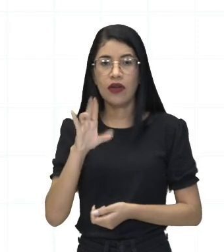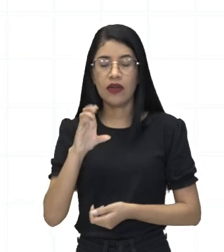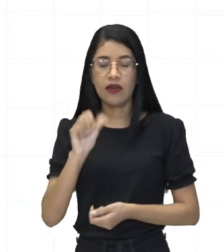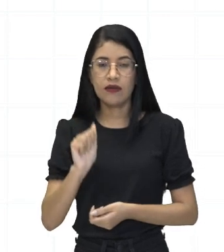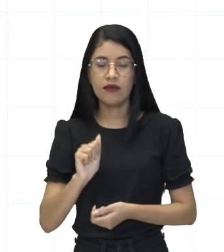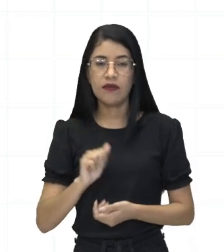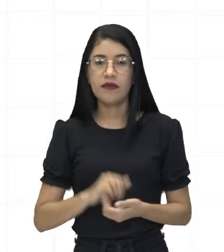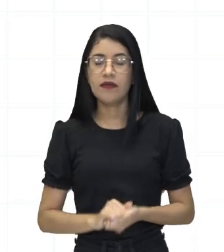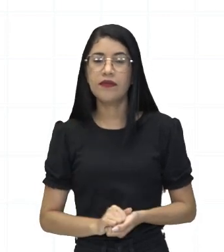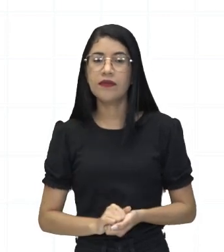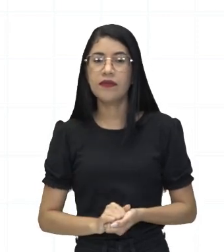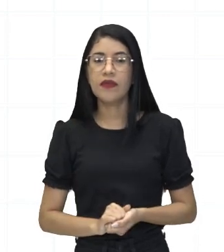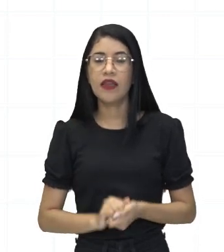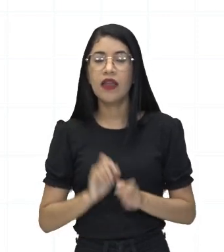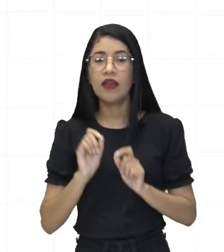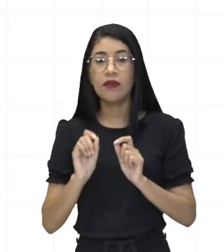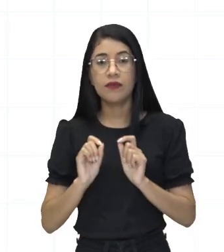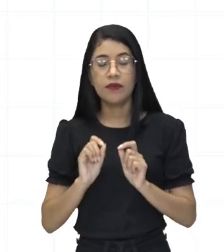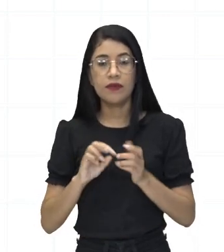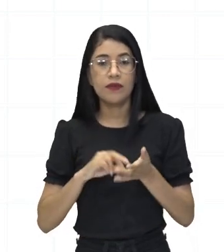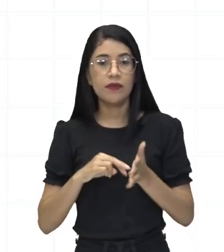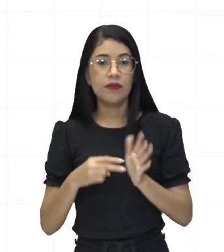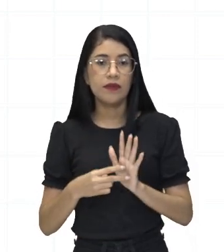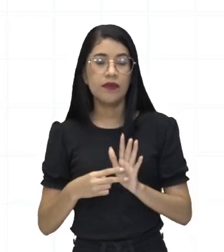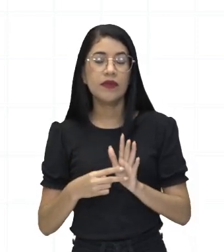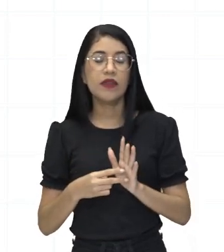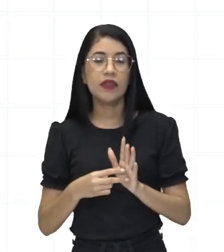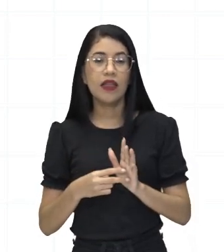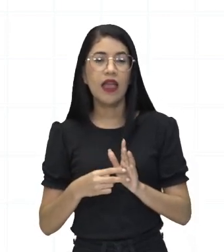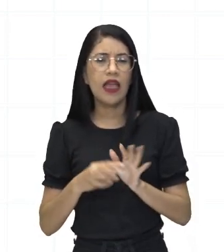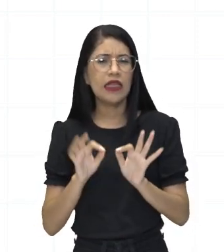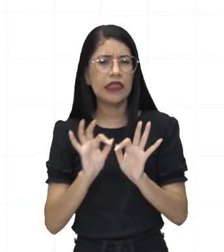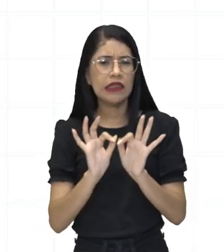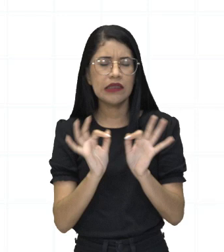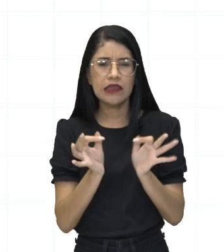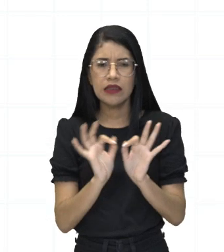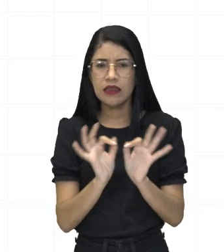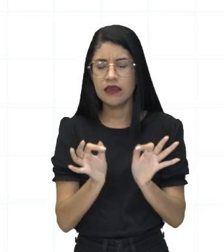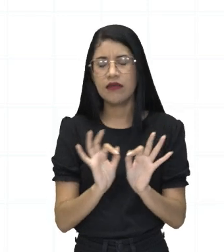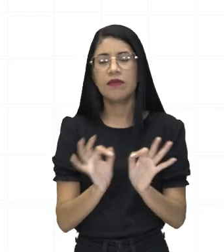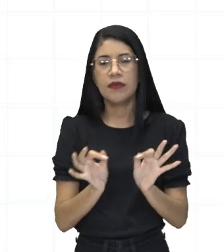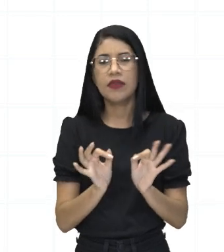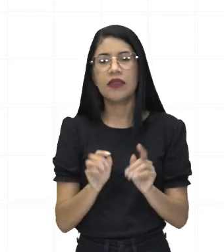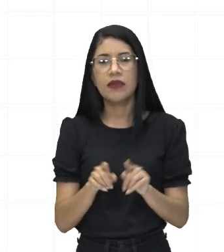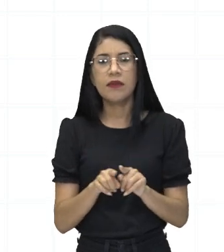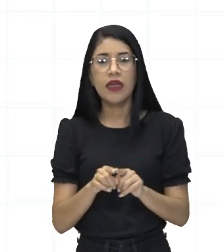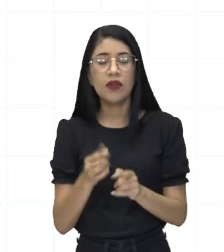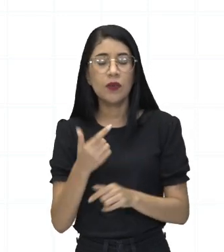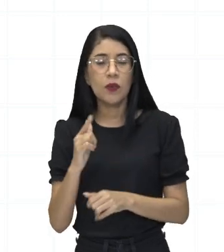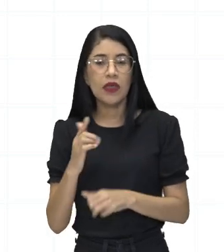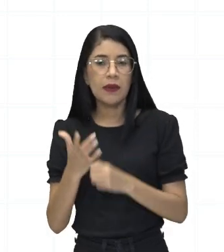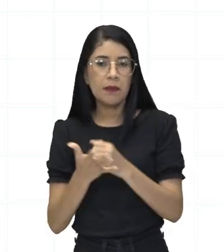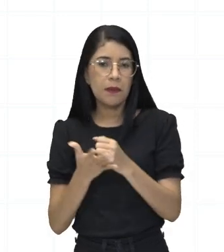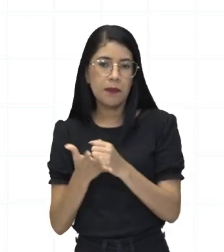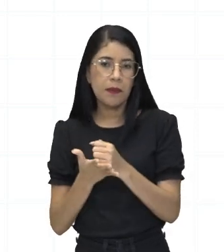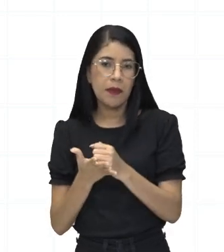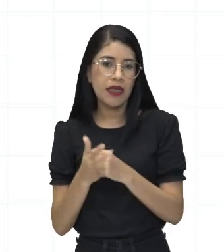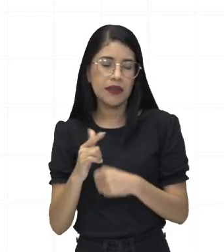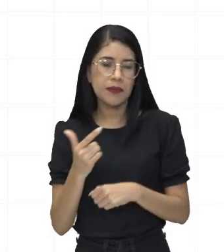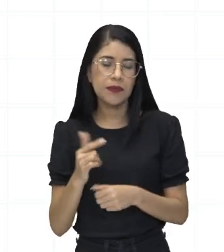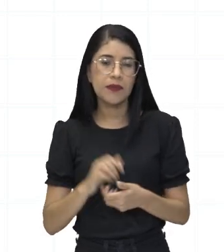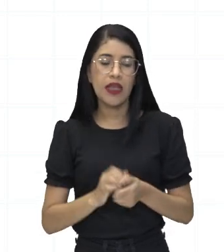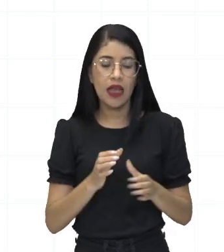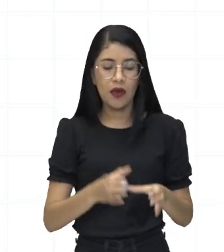ordem dórica é uma ordem muito mais simples, tá? E não possui base. As